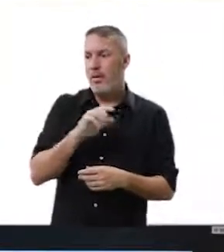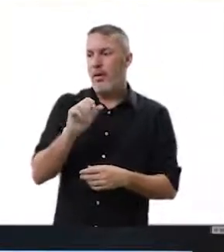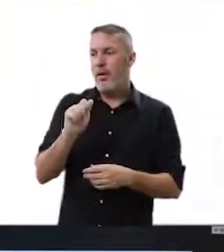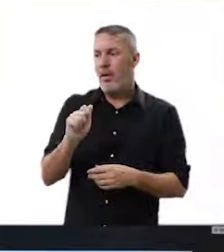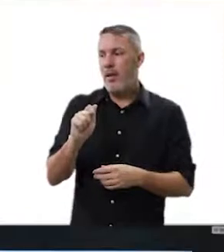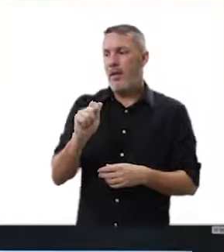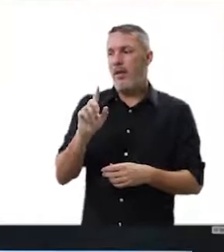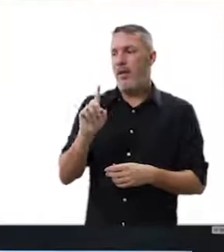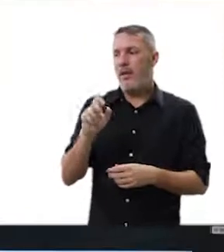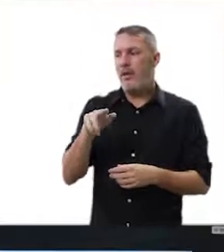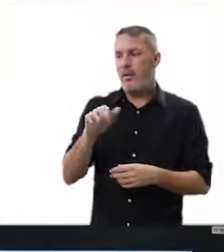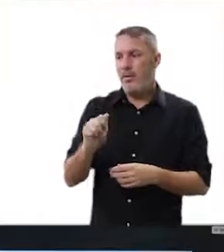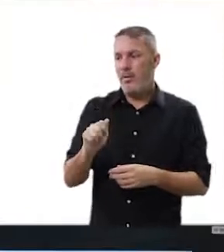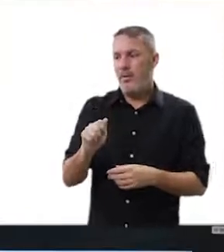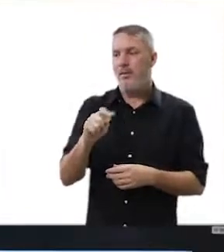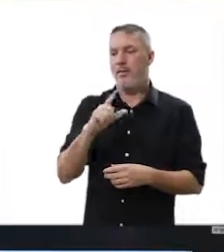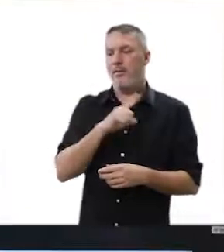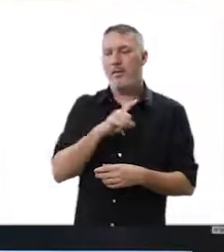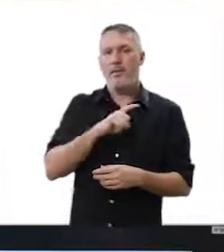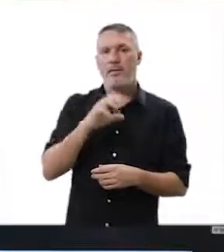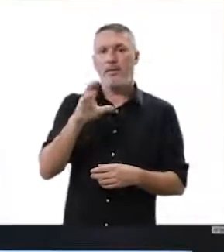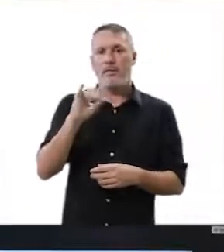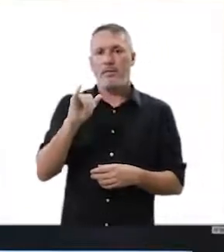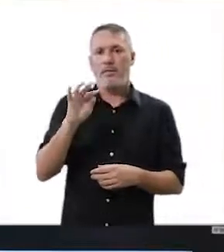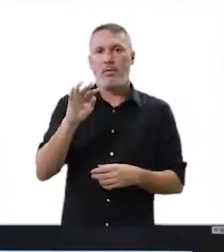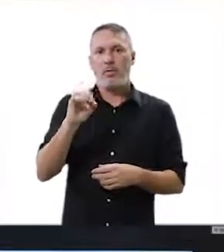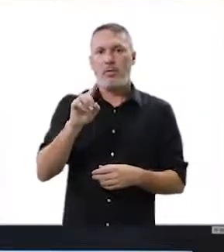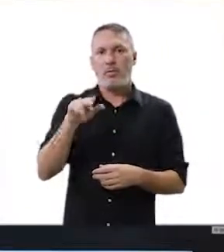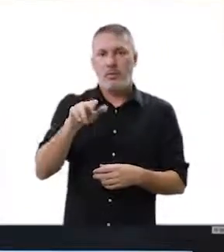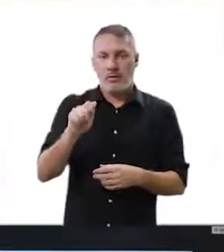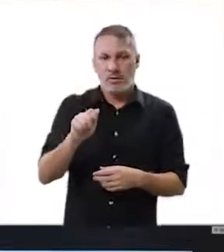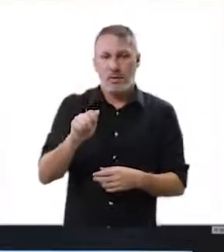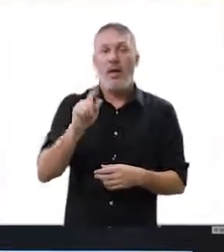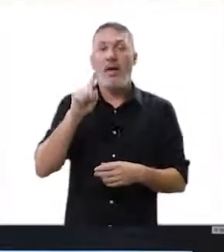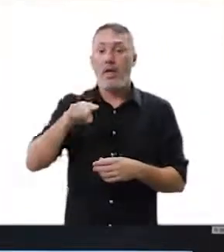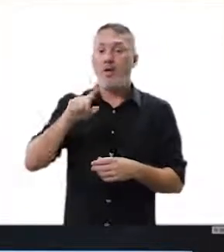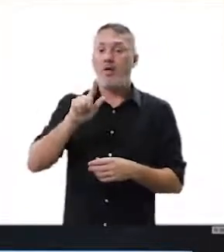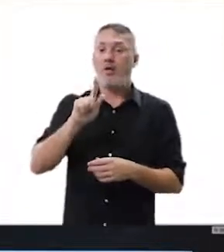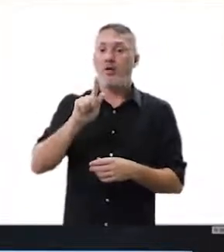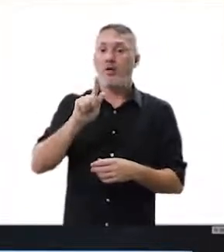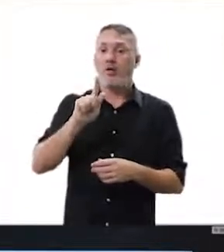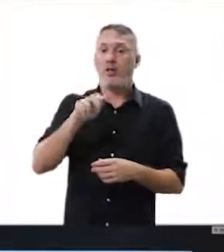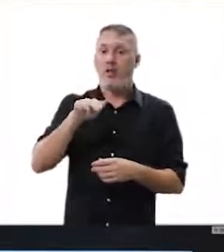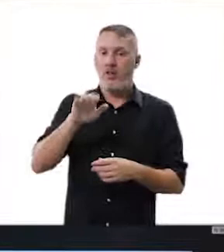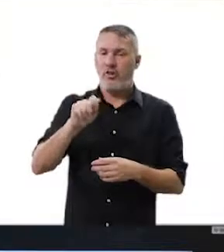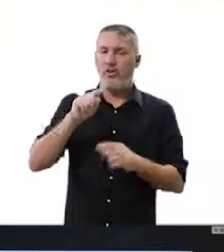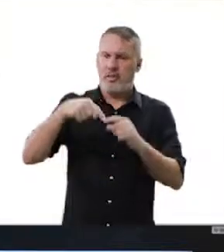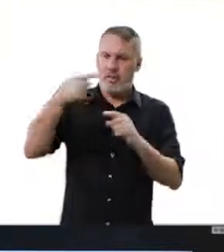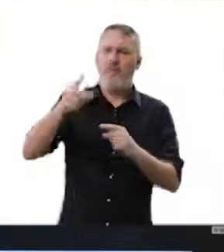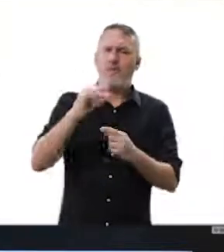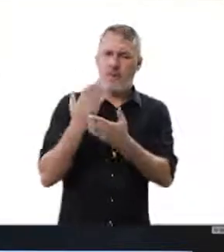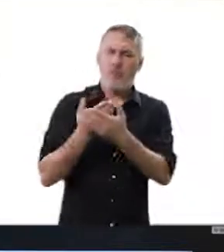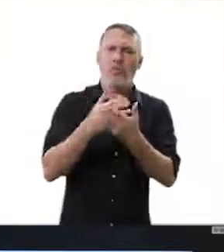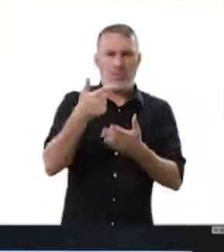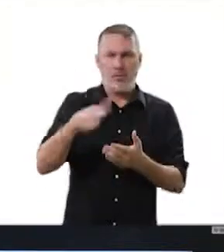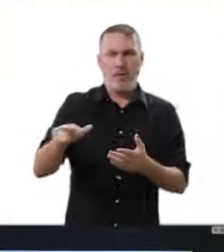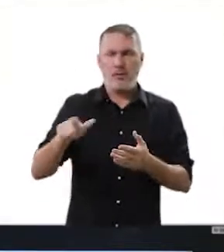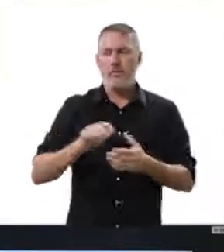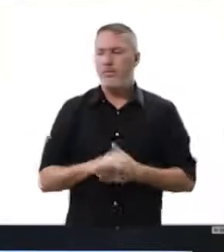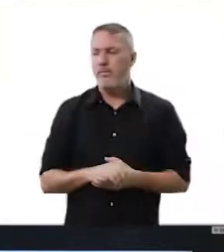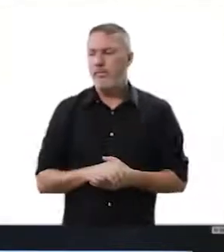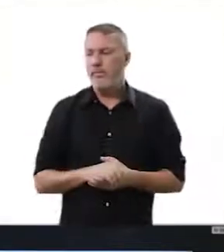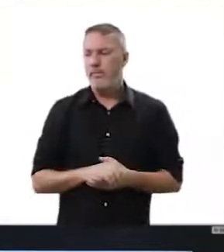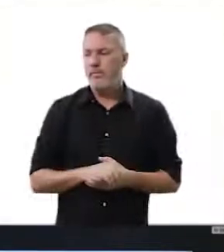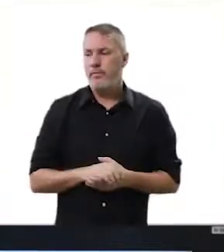os ribossomos. Esses ribossomos, eles vão estar totalmente relacionados com a síntese proteica.